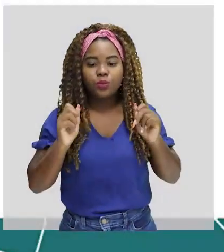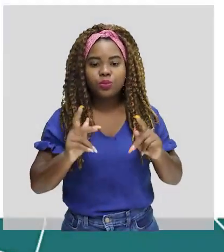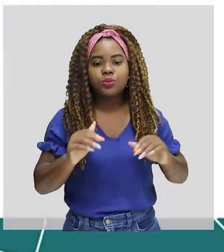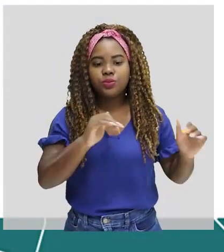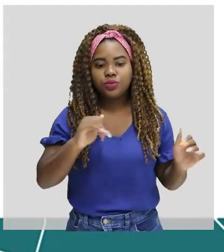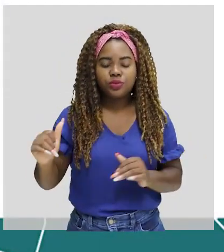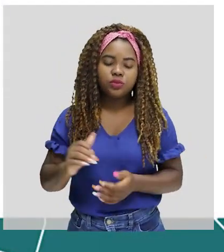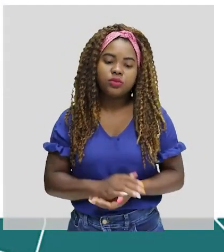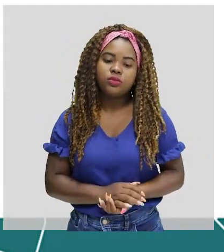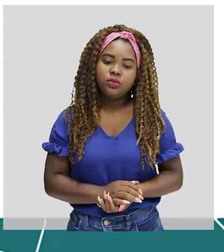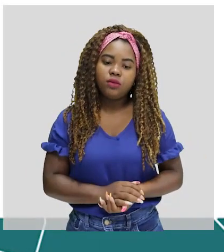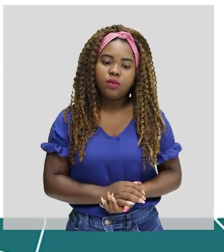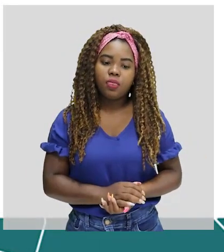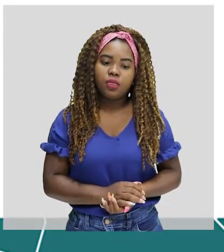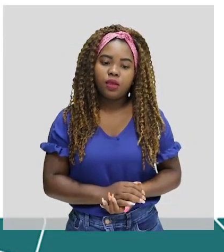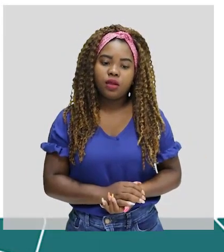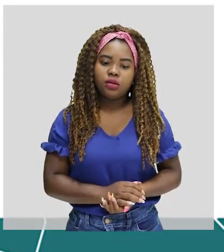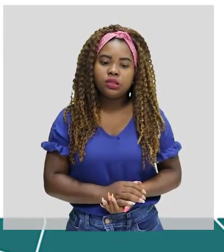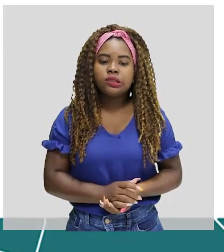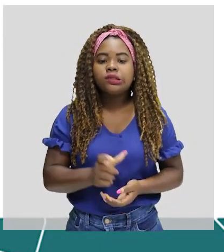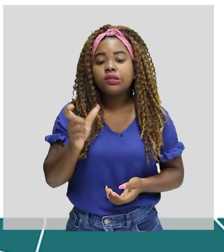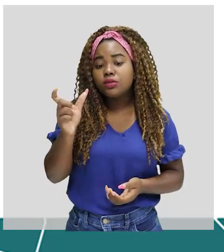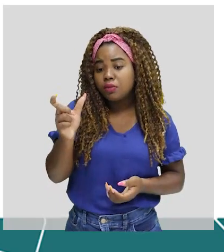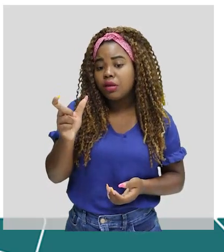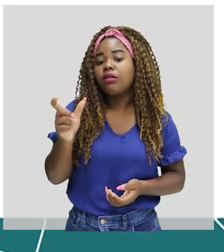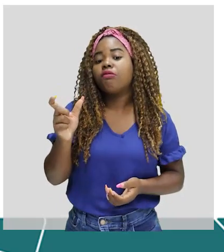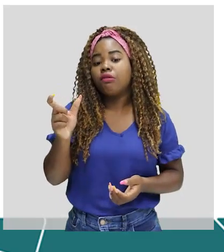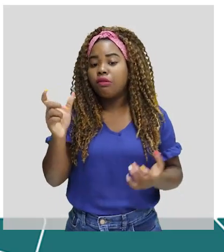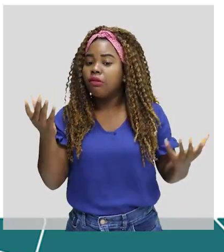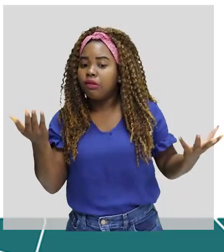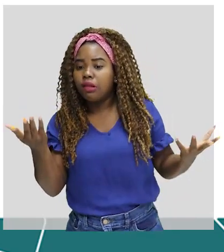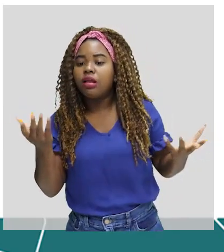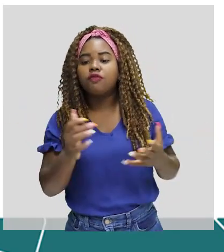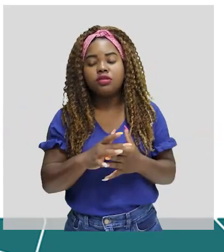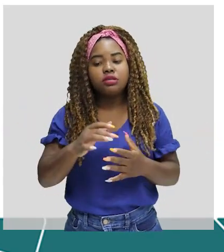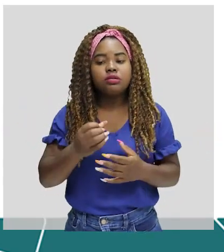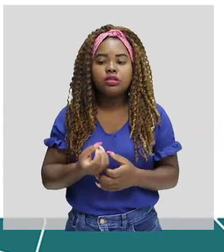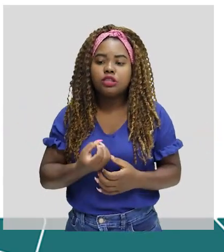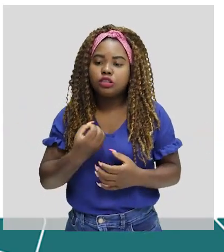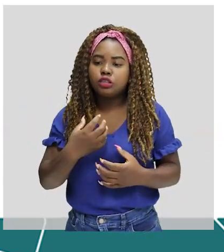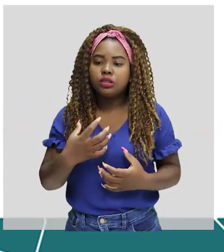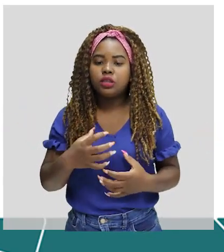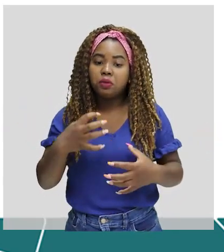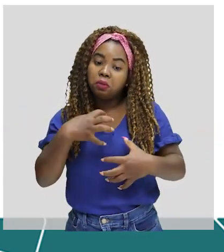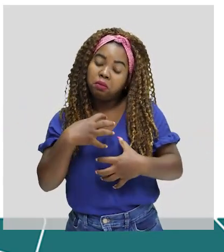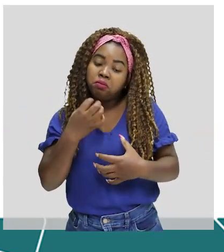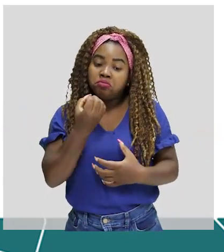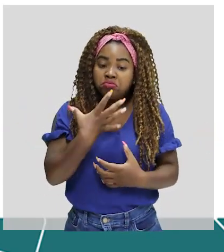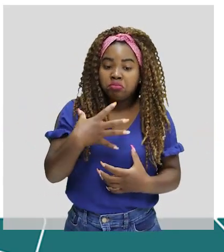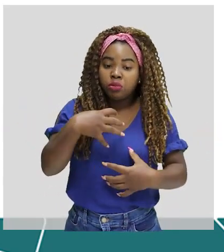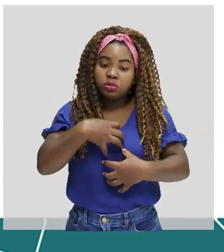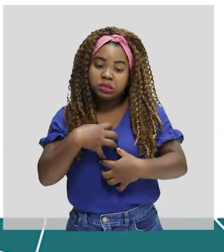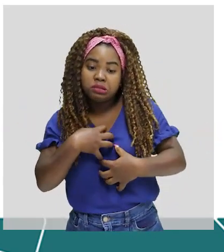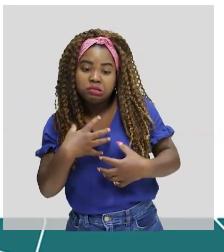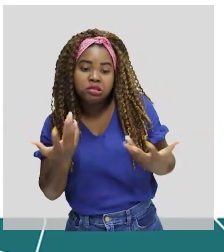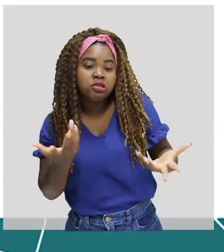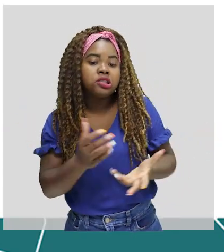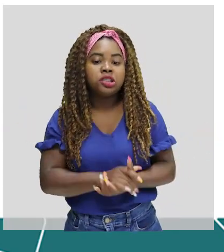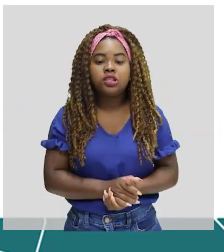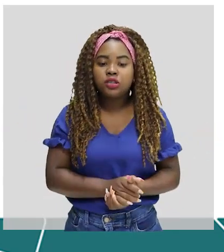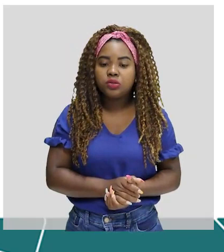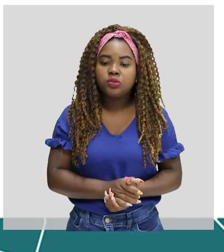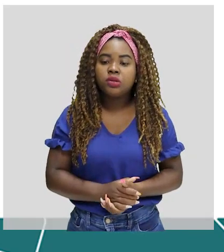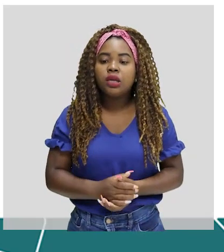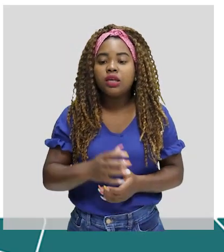Bom, as cognatas são palavras amigas, elas facilitam a compreensão, e aí eu dou exemplo para vocês de leitura de